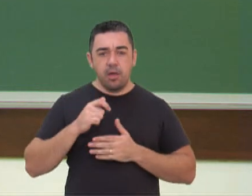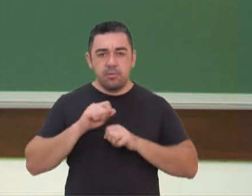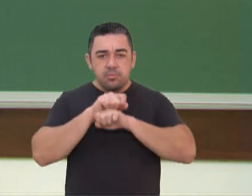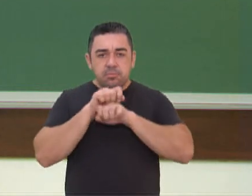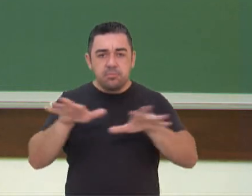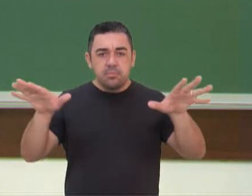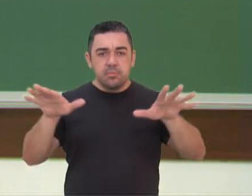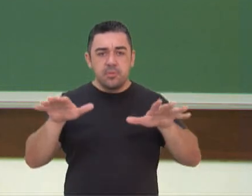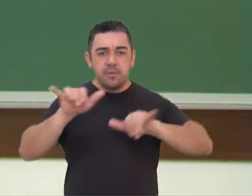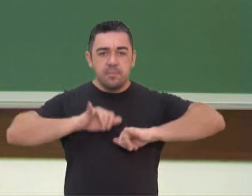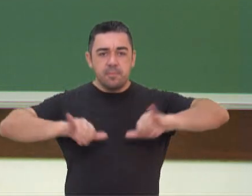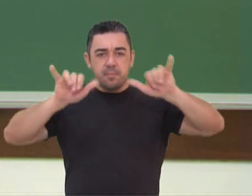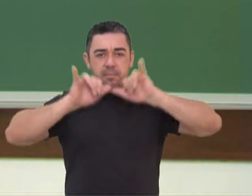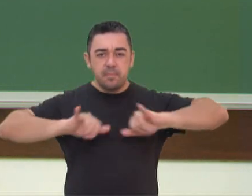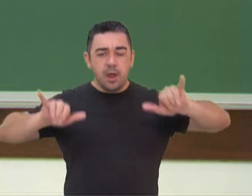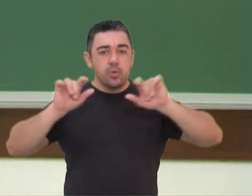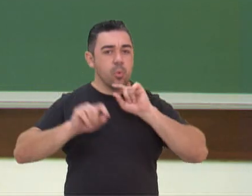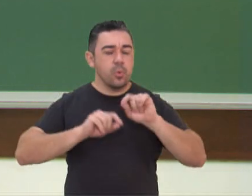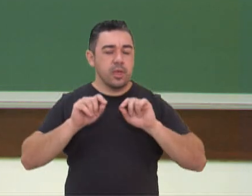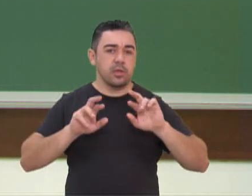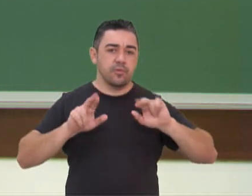ter informação de qualidade.